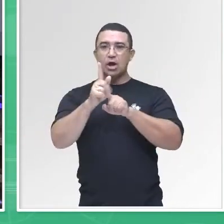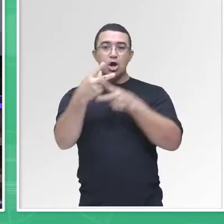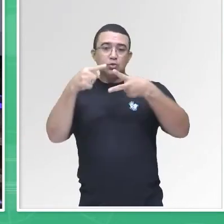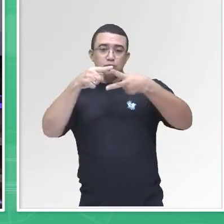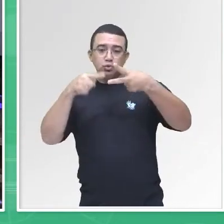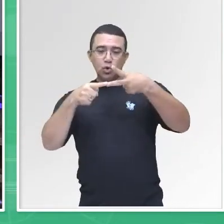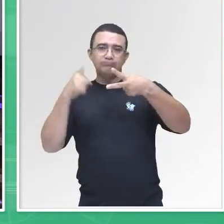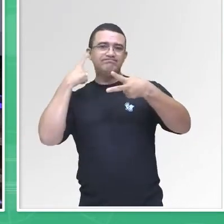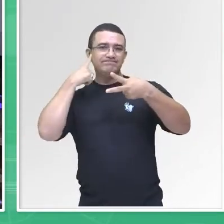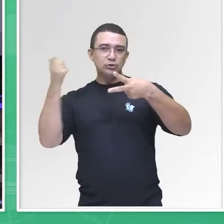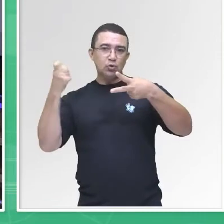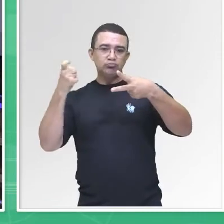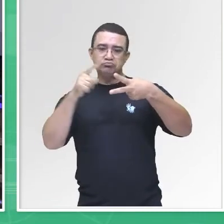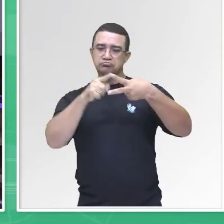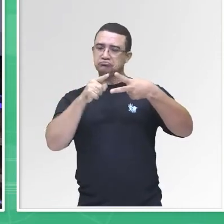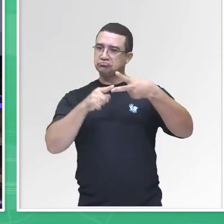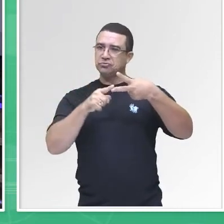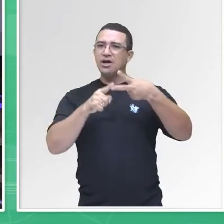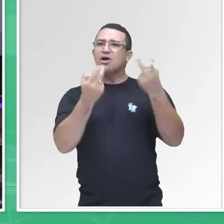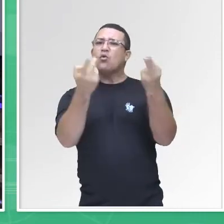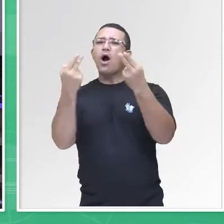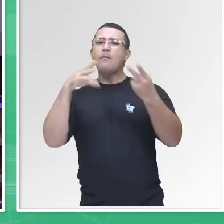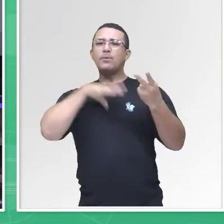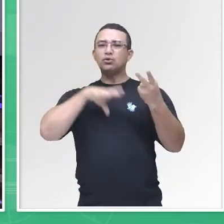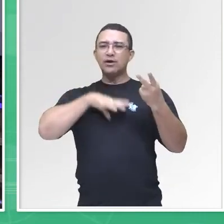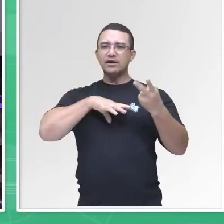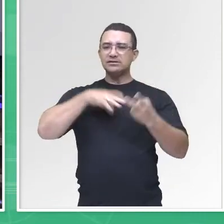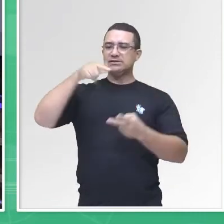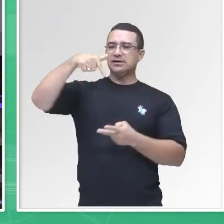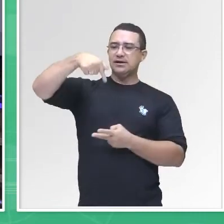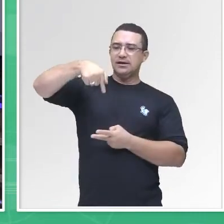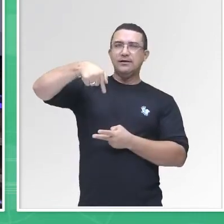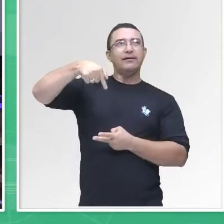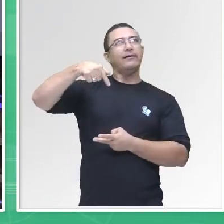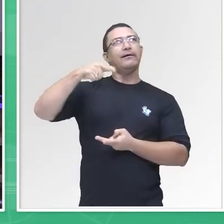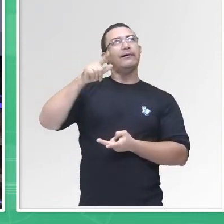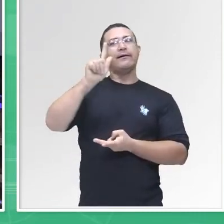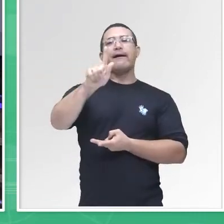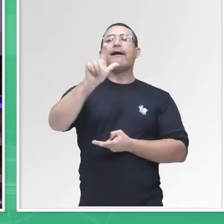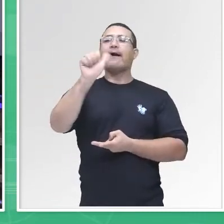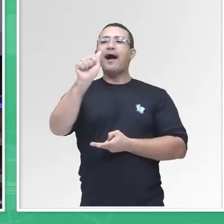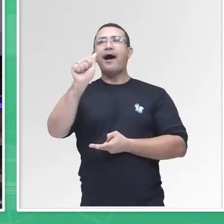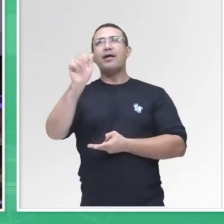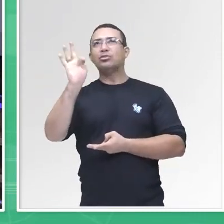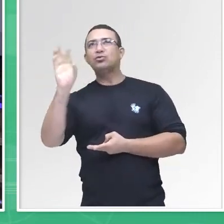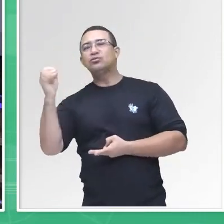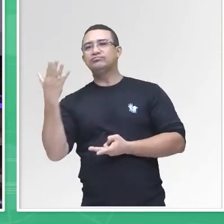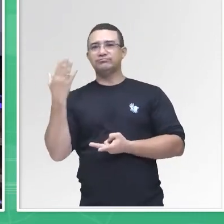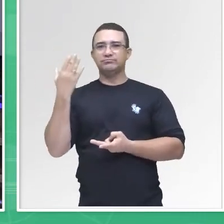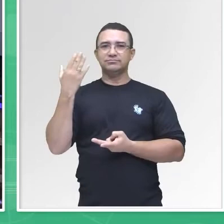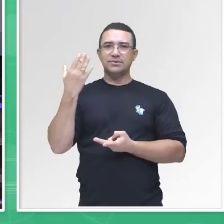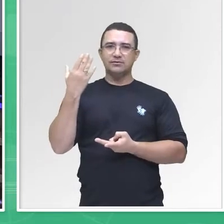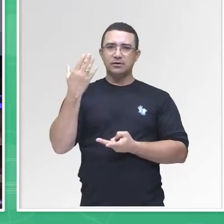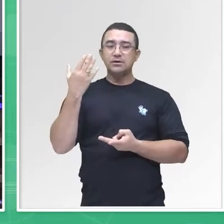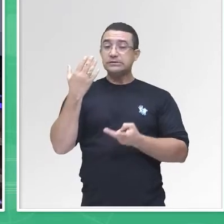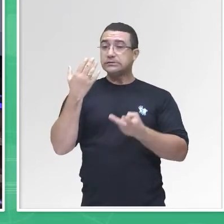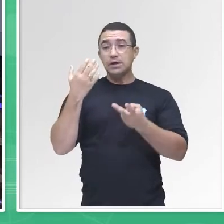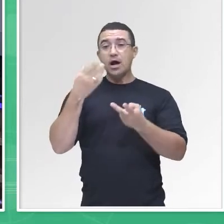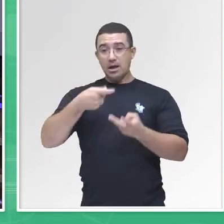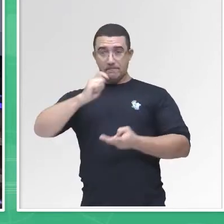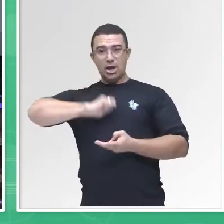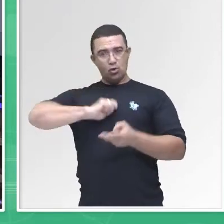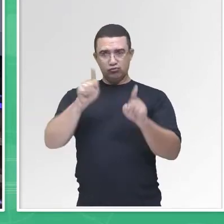O som de G, como nós temos aqui no Brasil, gato, o mês de agosto, percebe? No espanhol também tem esse